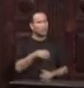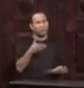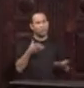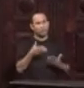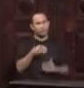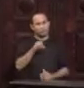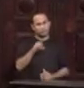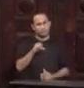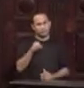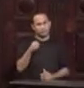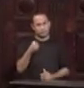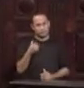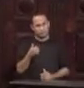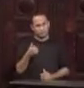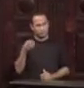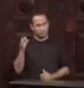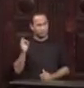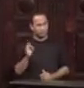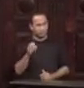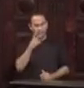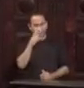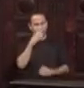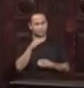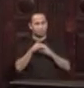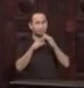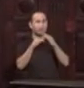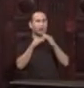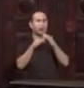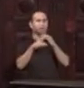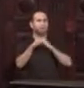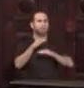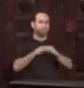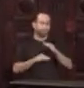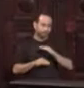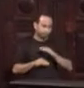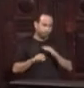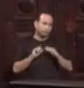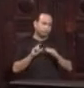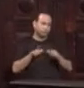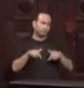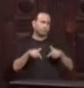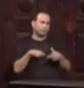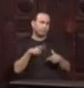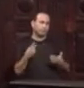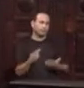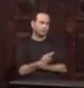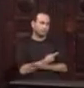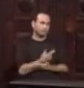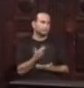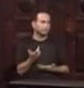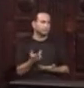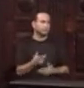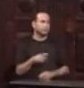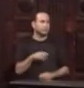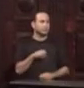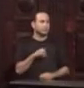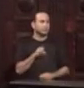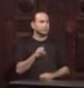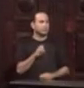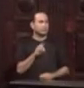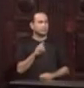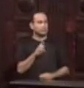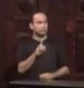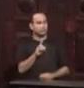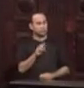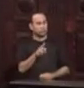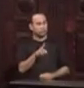estamos presenciando um retrocesso com as medidas que vêm sendo tomadas ultimamente pela SEDUC. Nós temos, de novo, um número